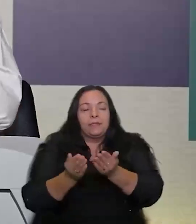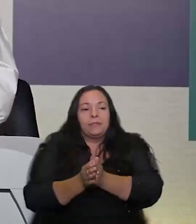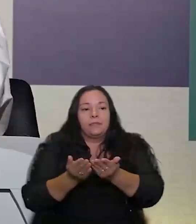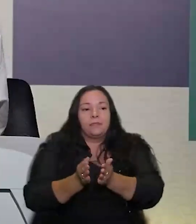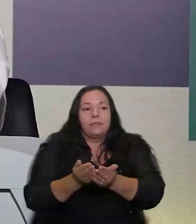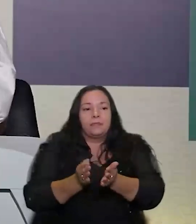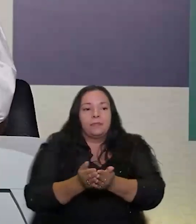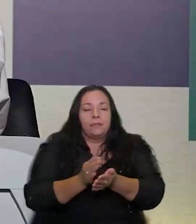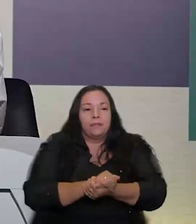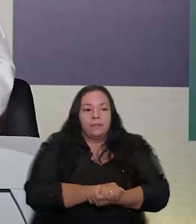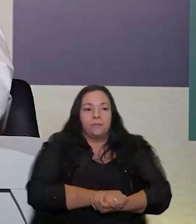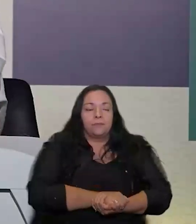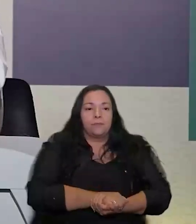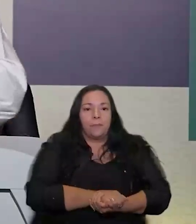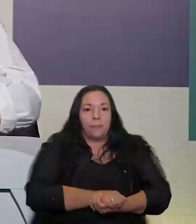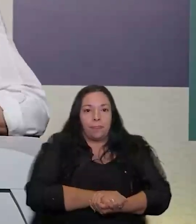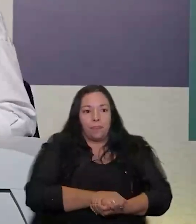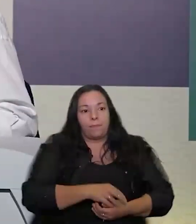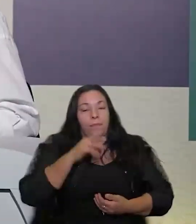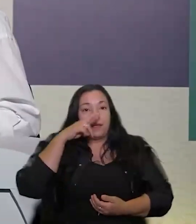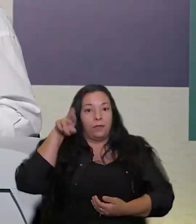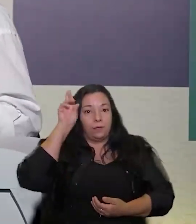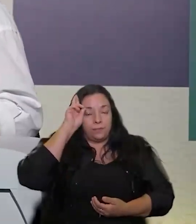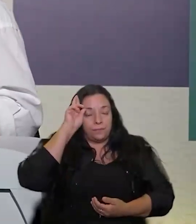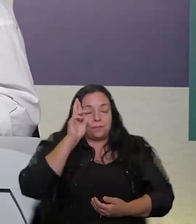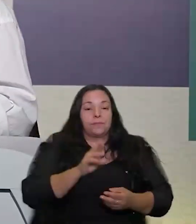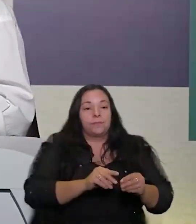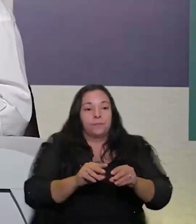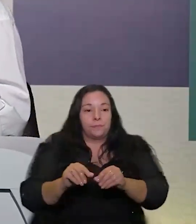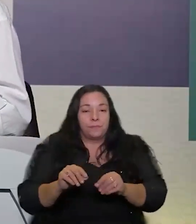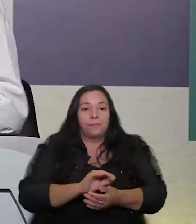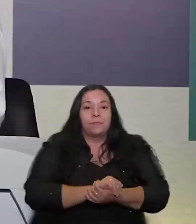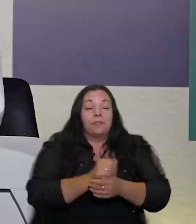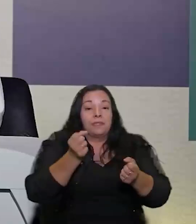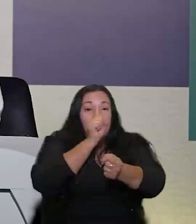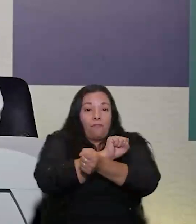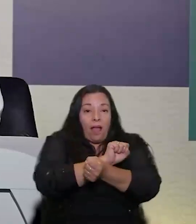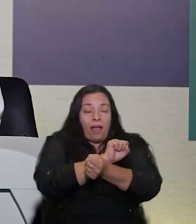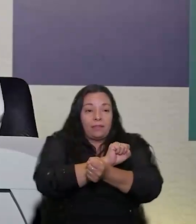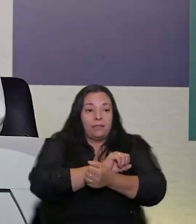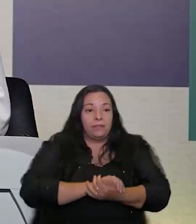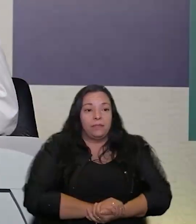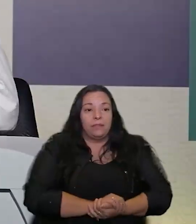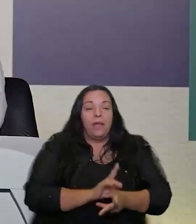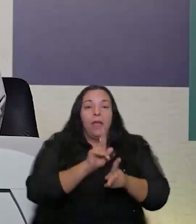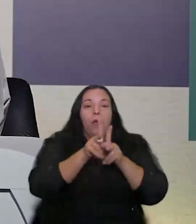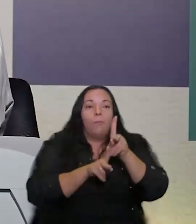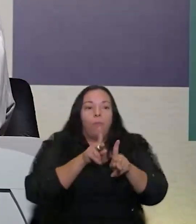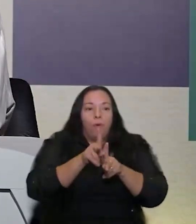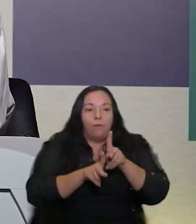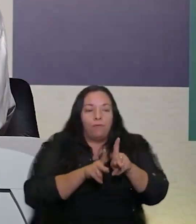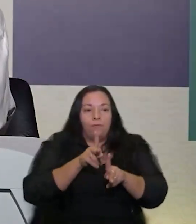donos das plantações, né? Os escravocratas. Mas tem um povo institucional, que é o povo que a